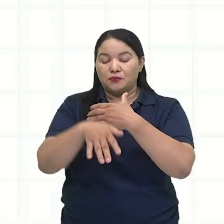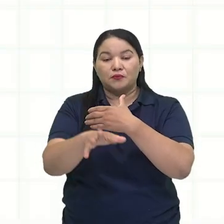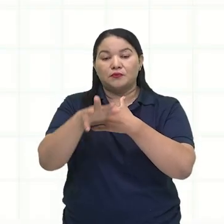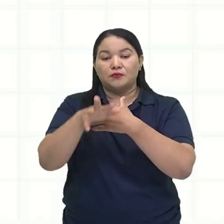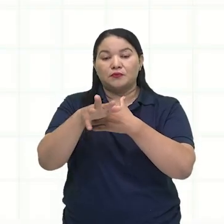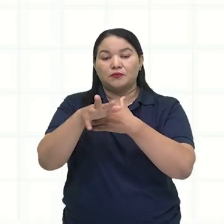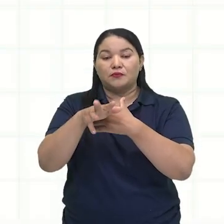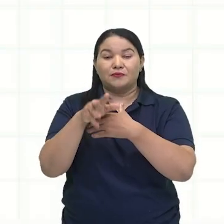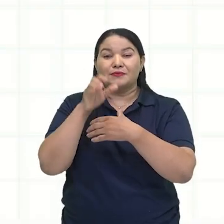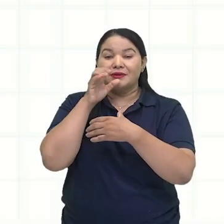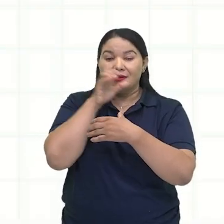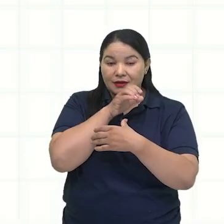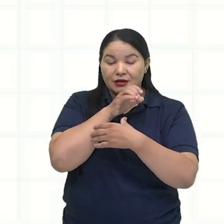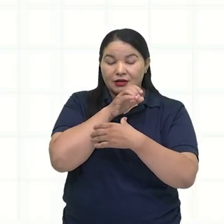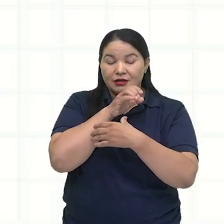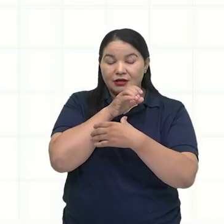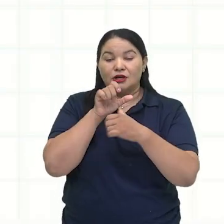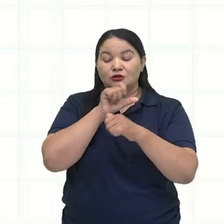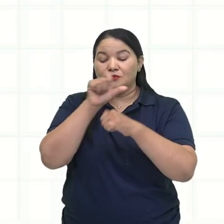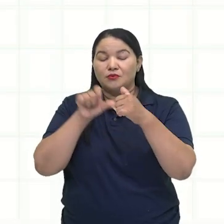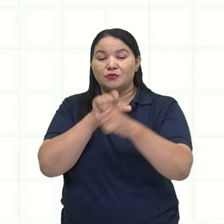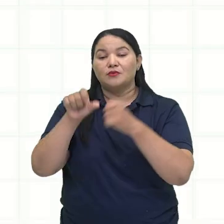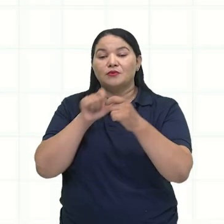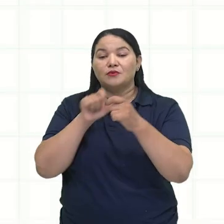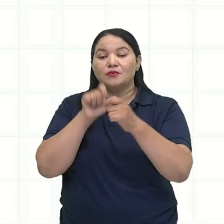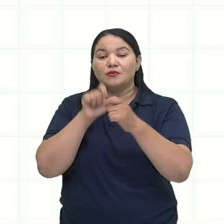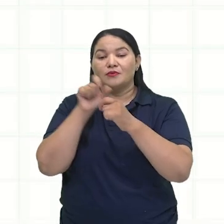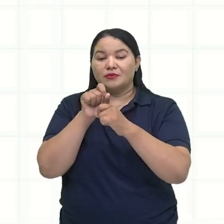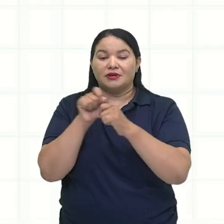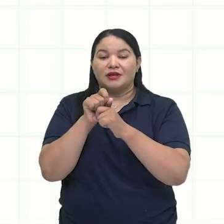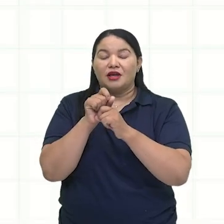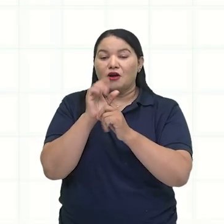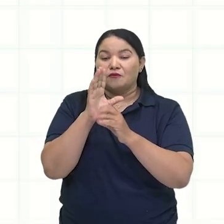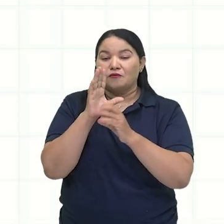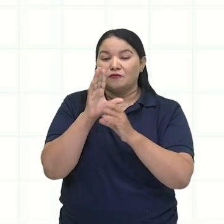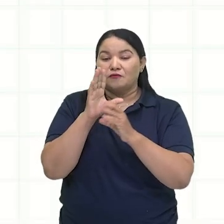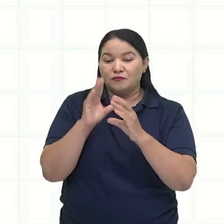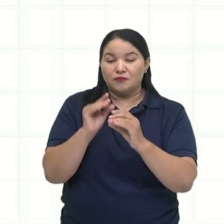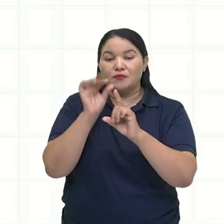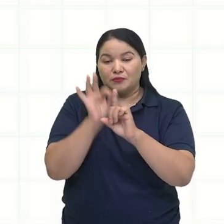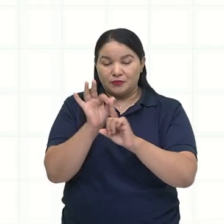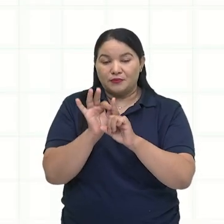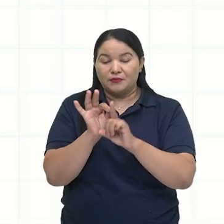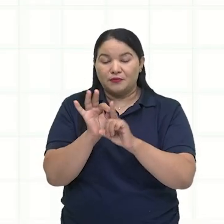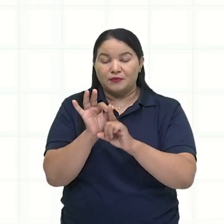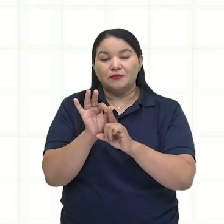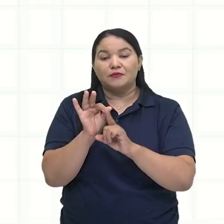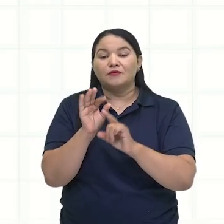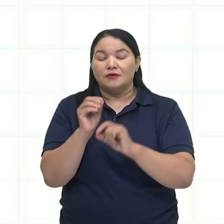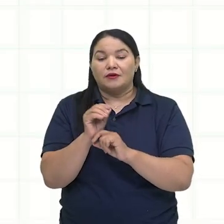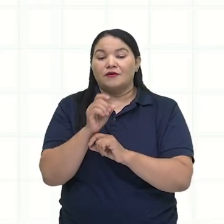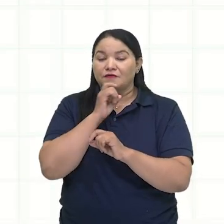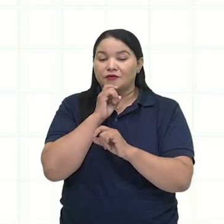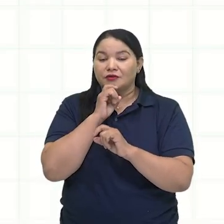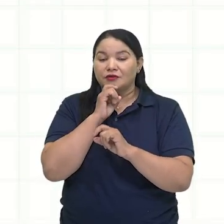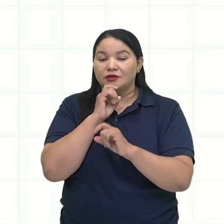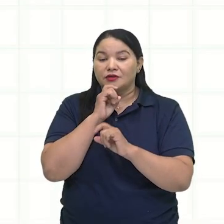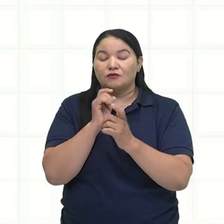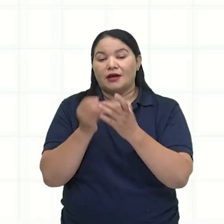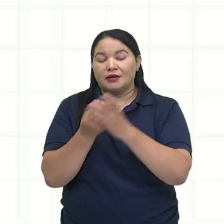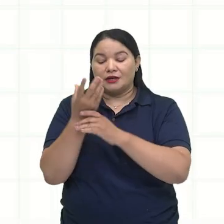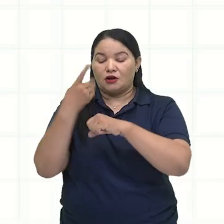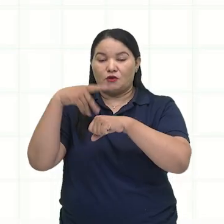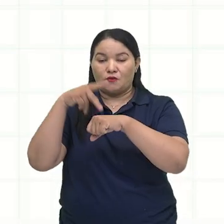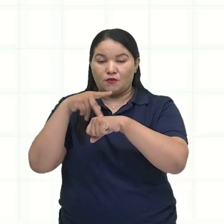vai se solidificar. E aqui nós vamos ter a formação das rochas ígneas extrusivas, que